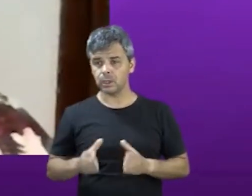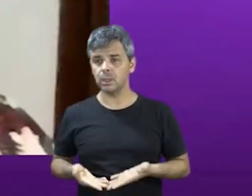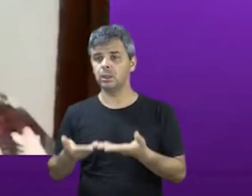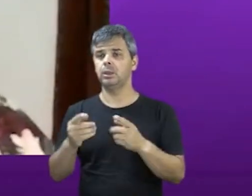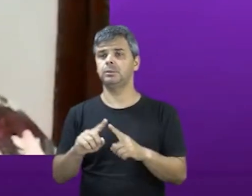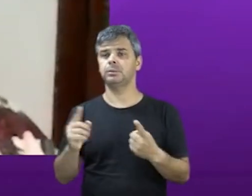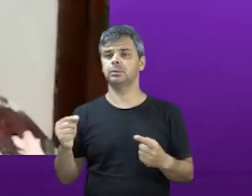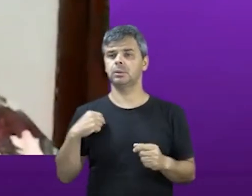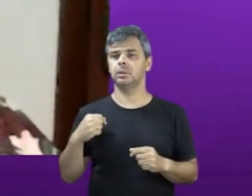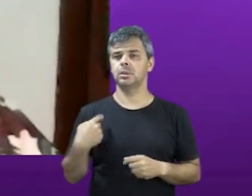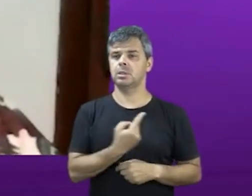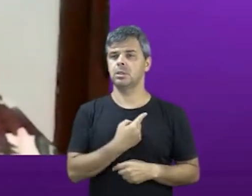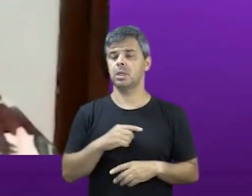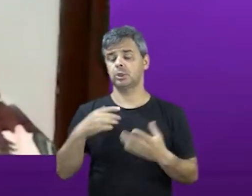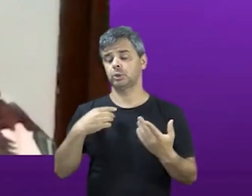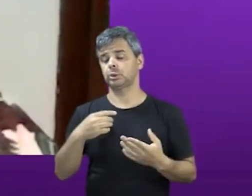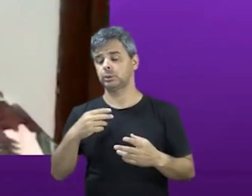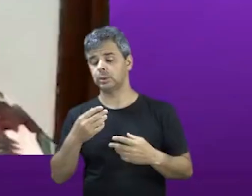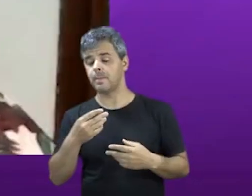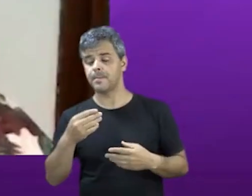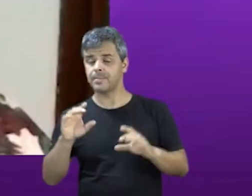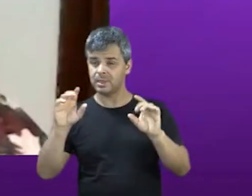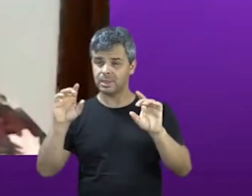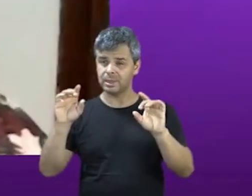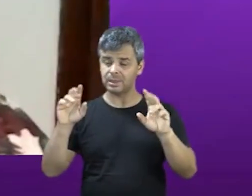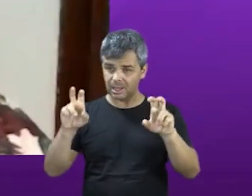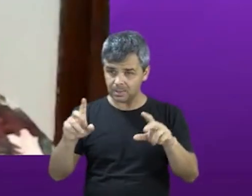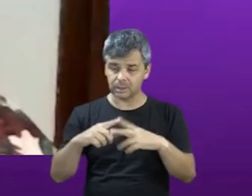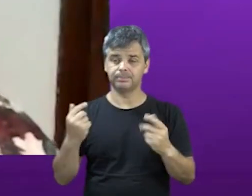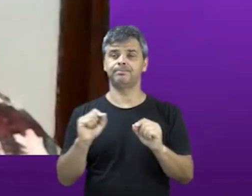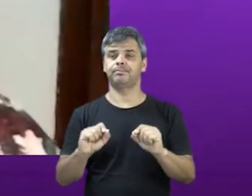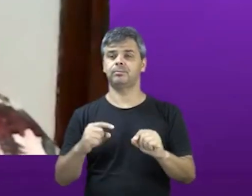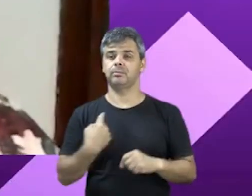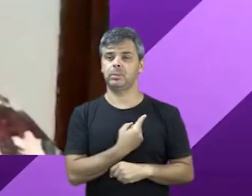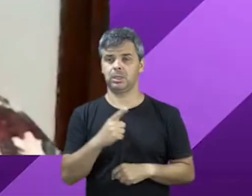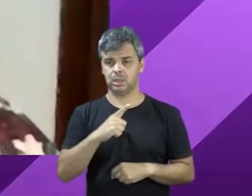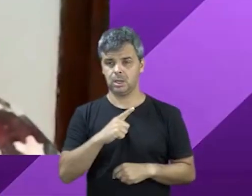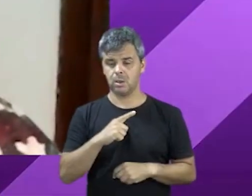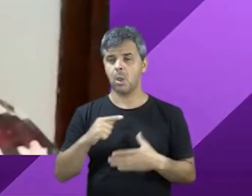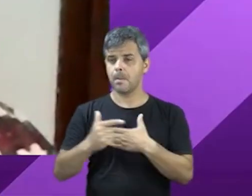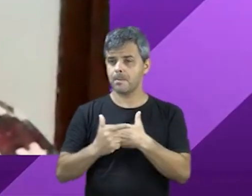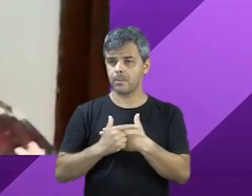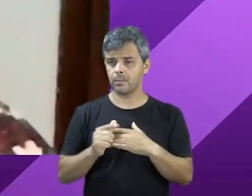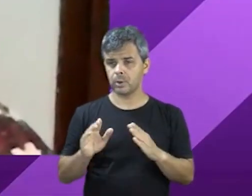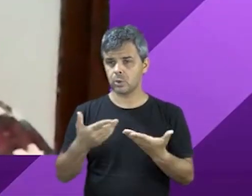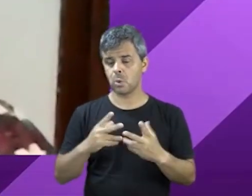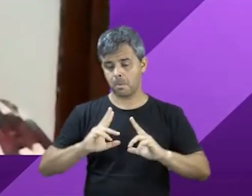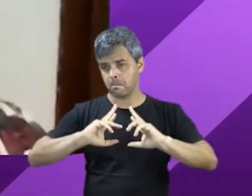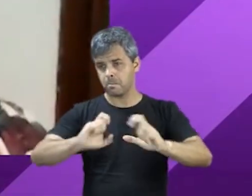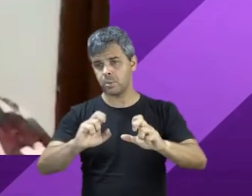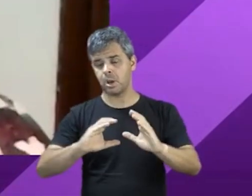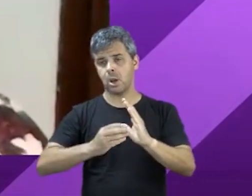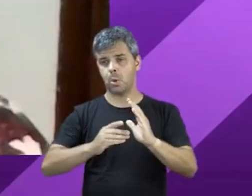levar as nossas especificidades, e aí temos essa atuação, mas hoje eu não vejo que